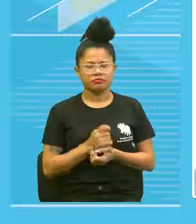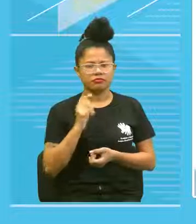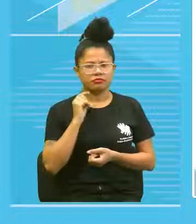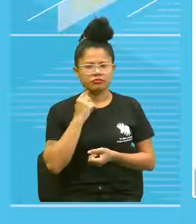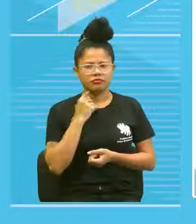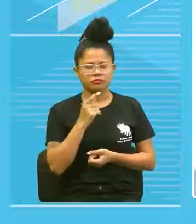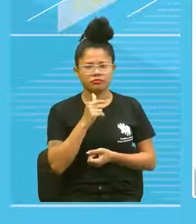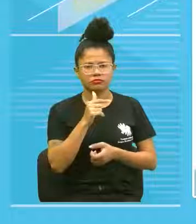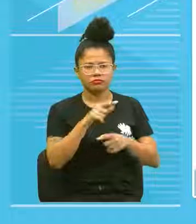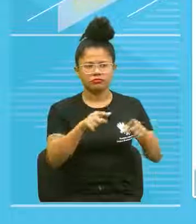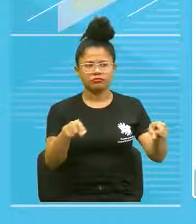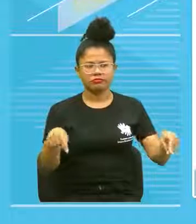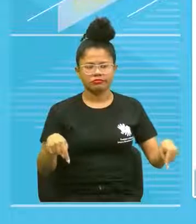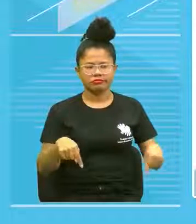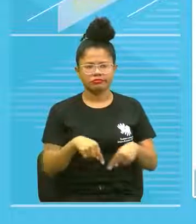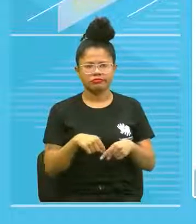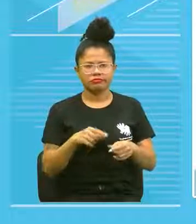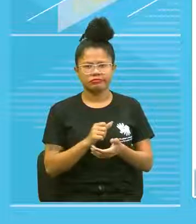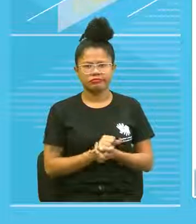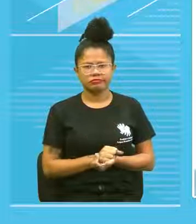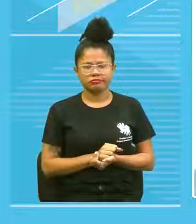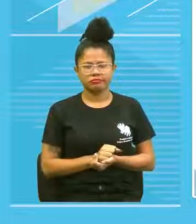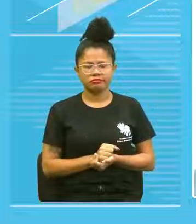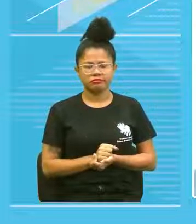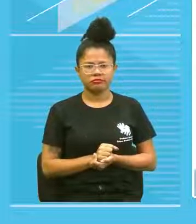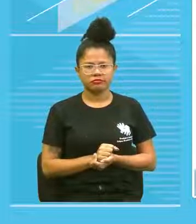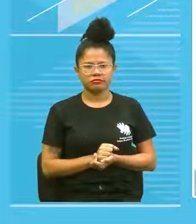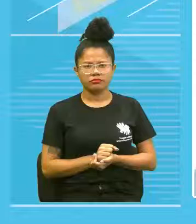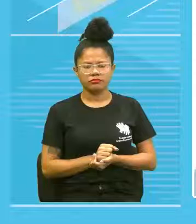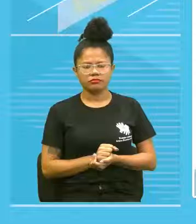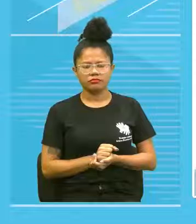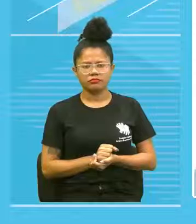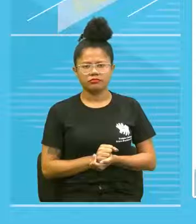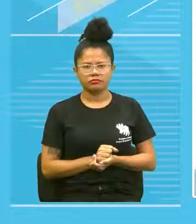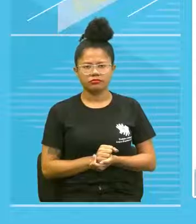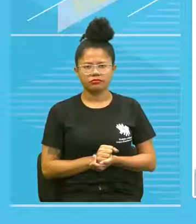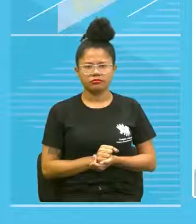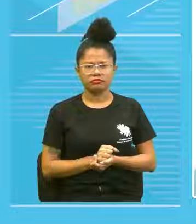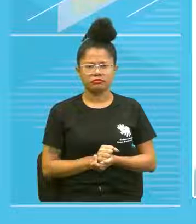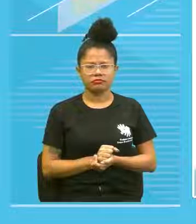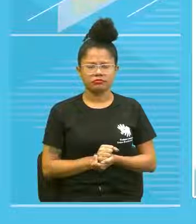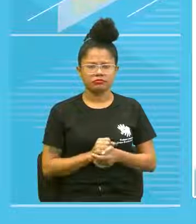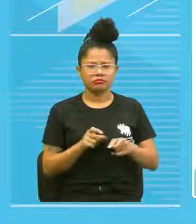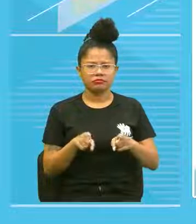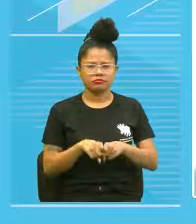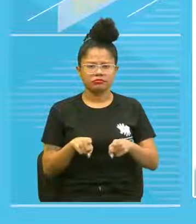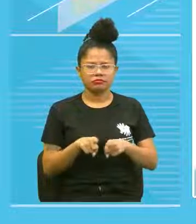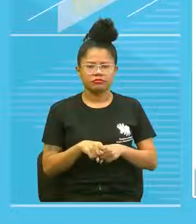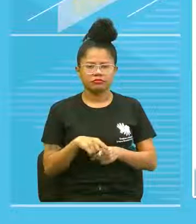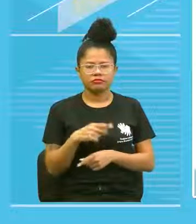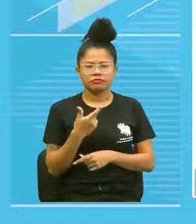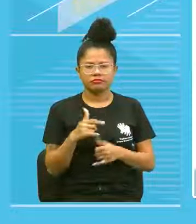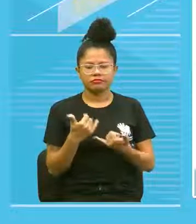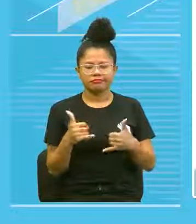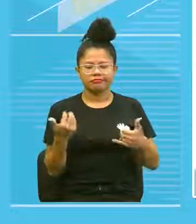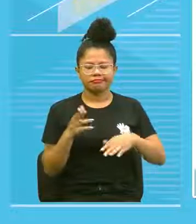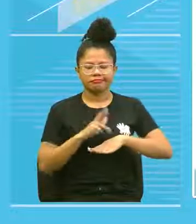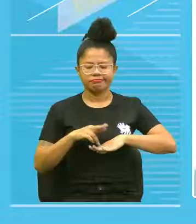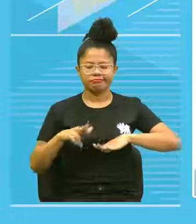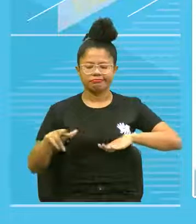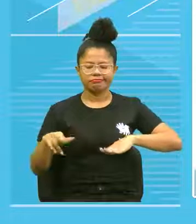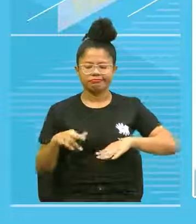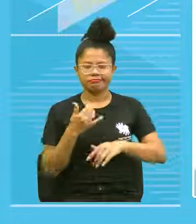uma hidrelétrica em e não produz energia radioativa perigosa